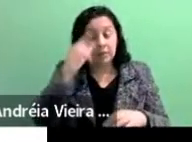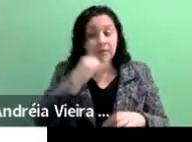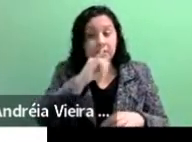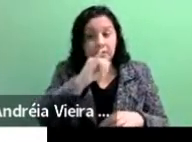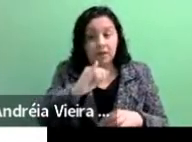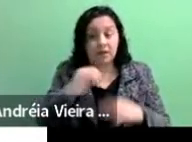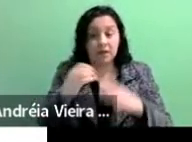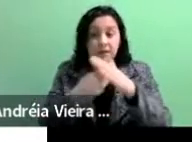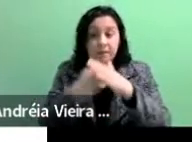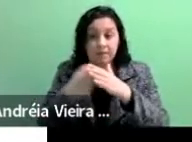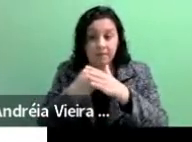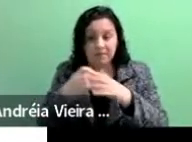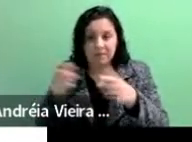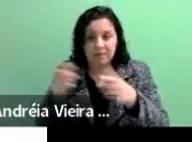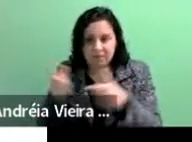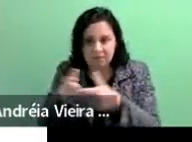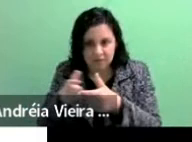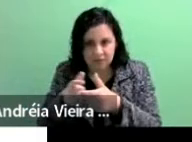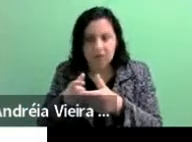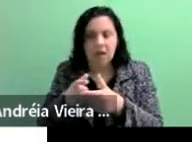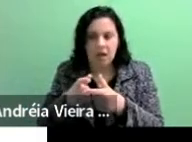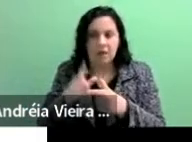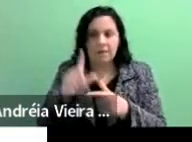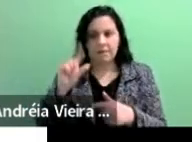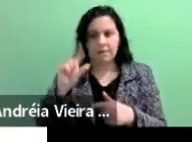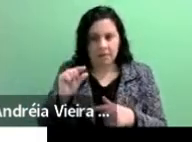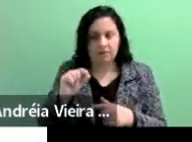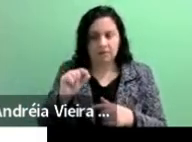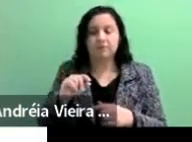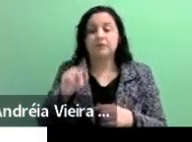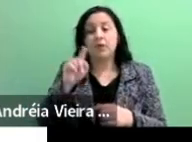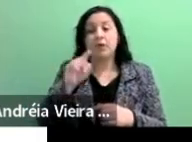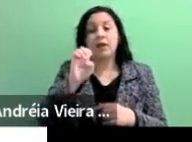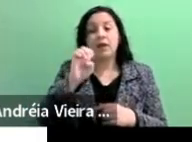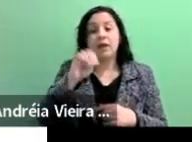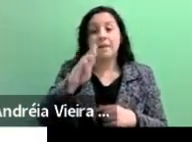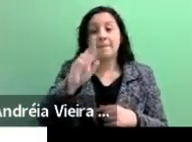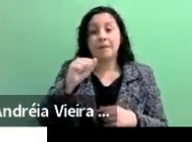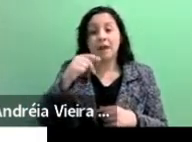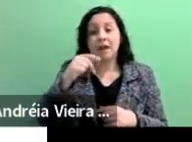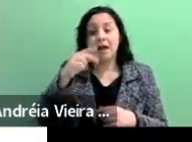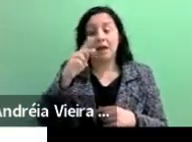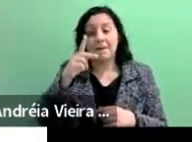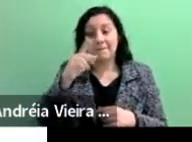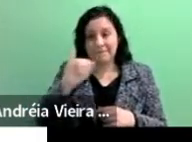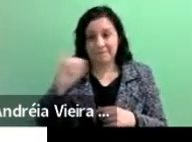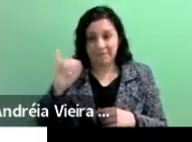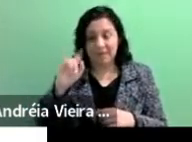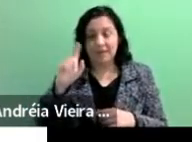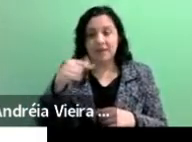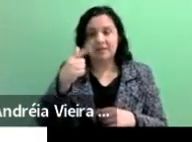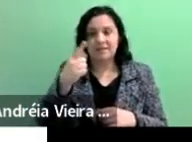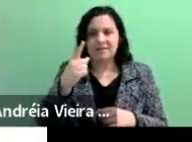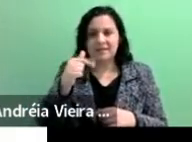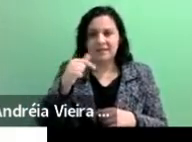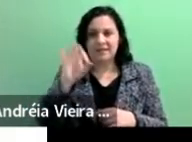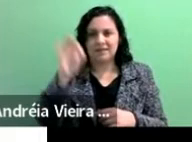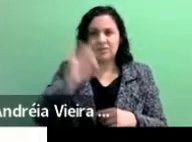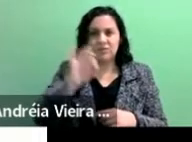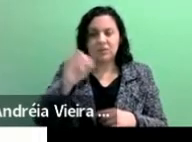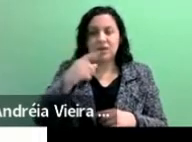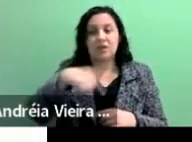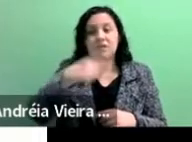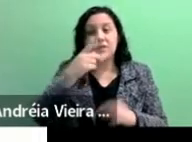unidades Embrapi entra ali com 17%, e aqui no caso de unidades Embrapi é contrapartida econômica, né? Então a gente está falando do custo